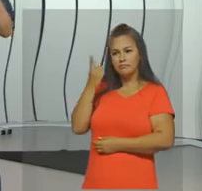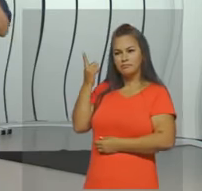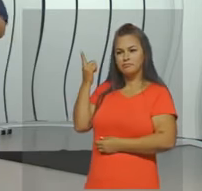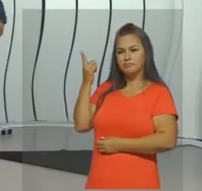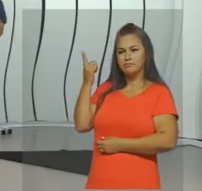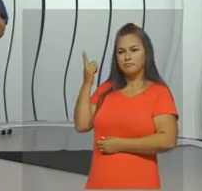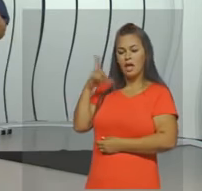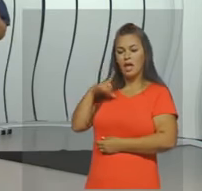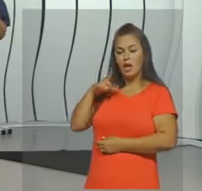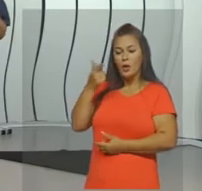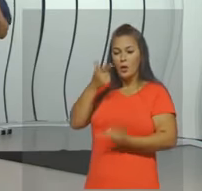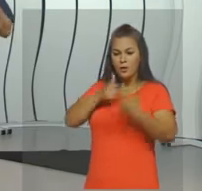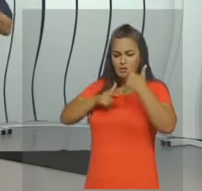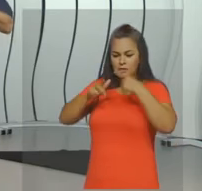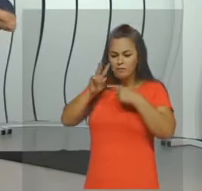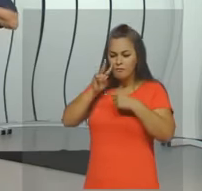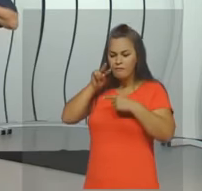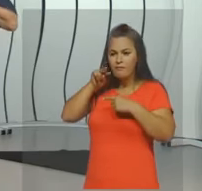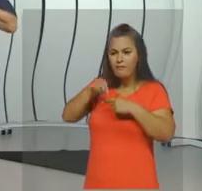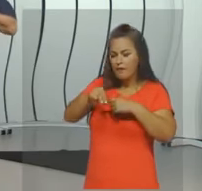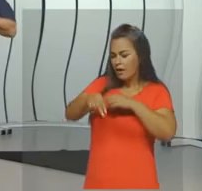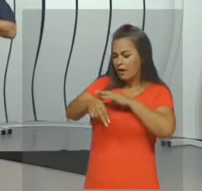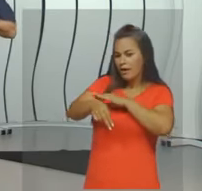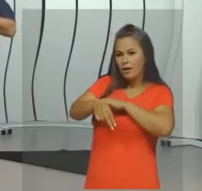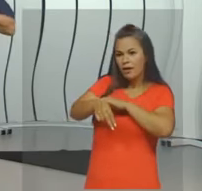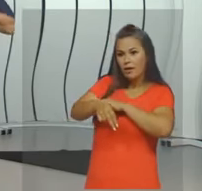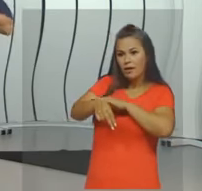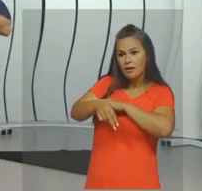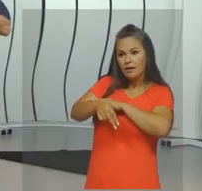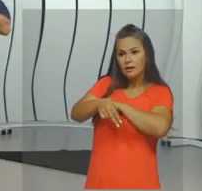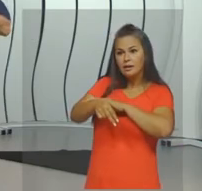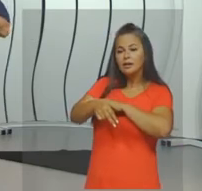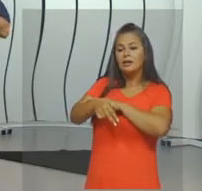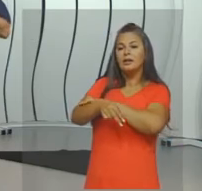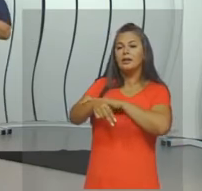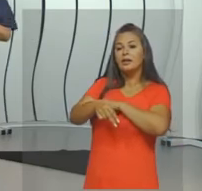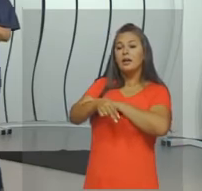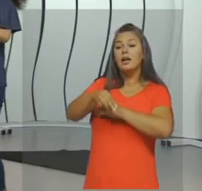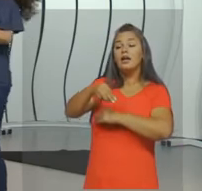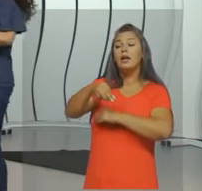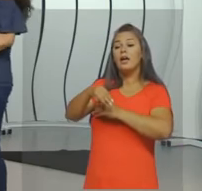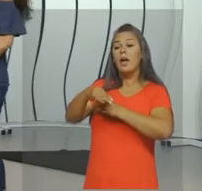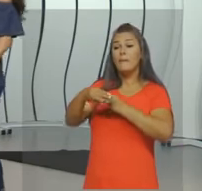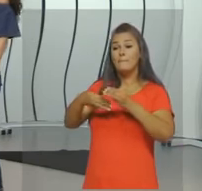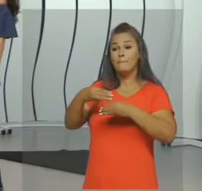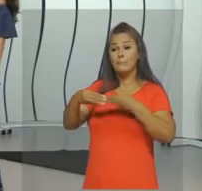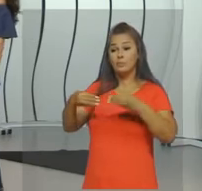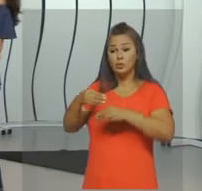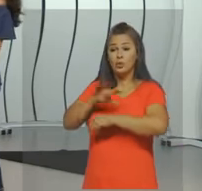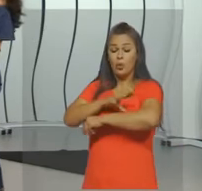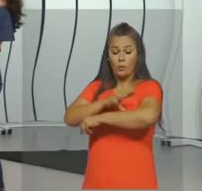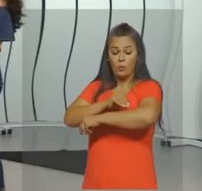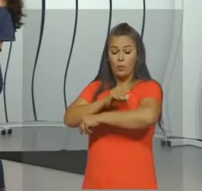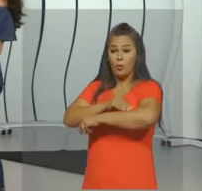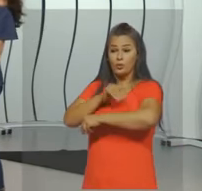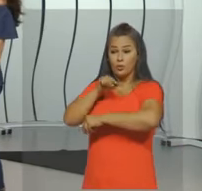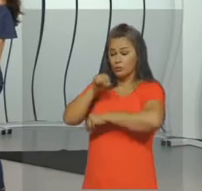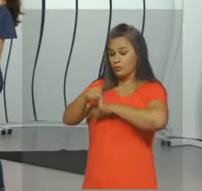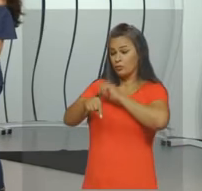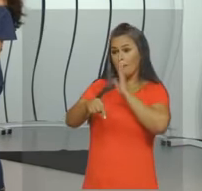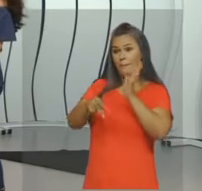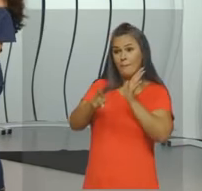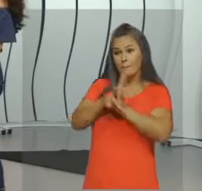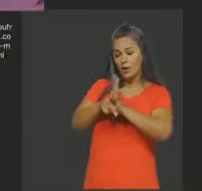visão microscópica. Como que eu vejo ao microscópio um tecido muscular? Então, aqui eu estou vendo essas